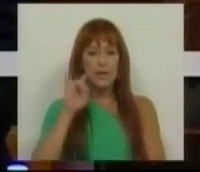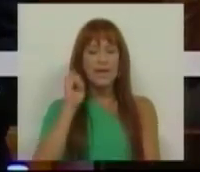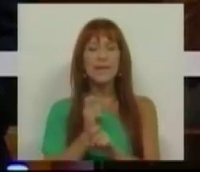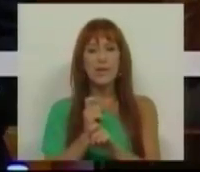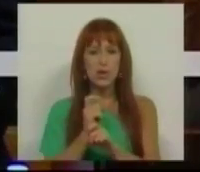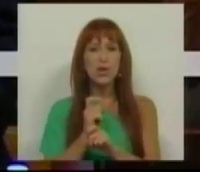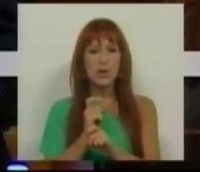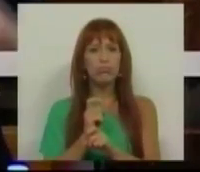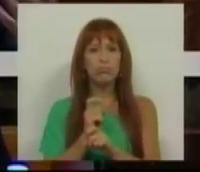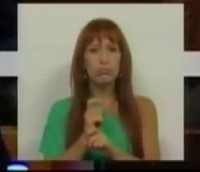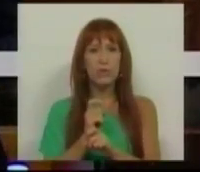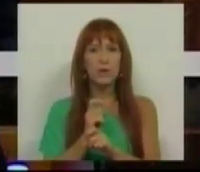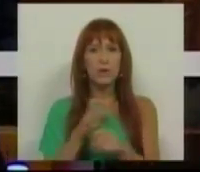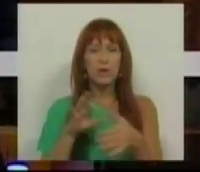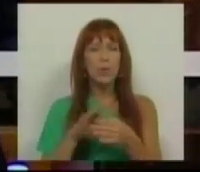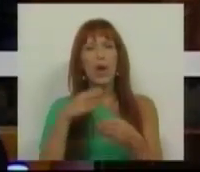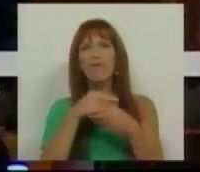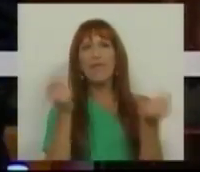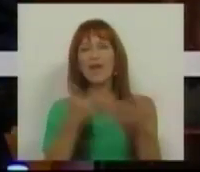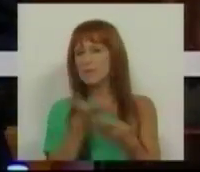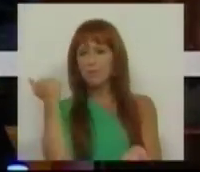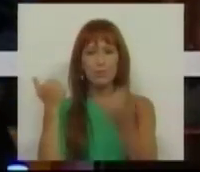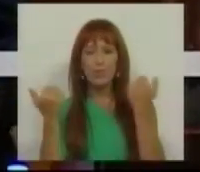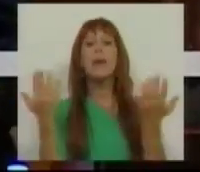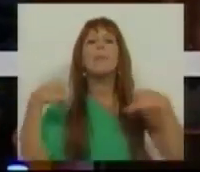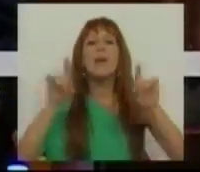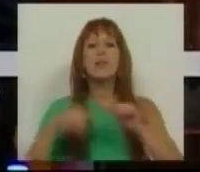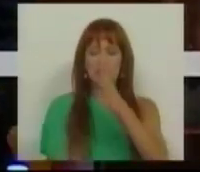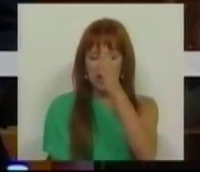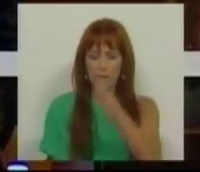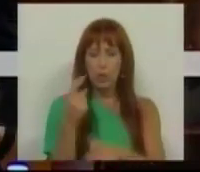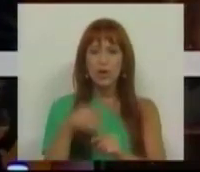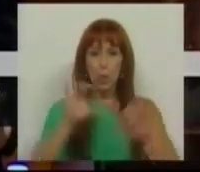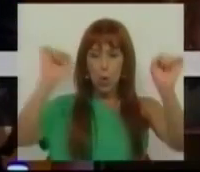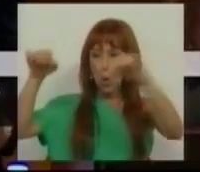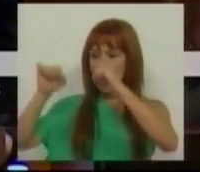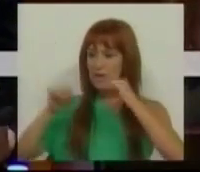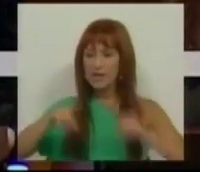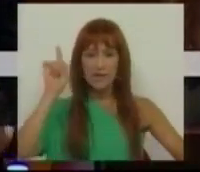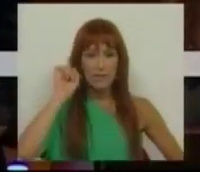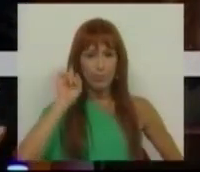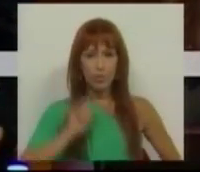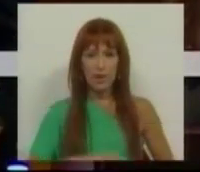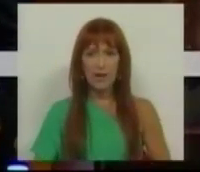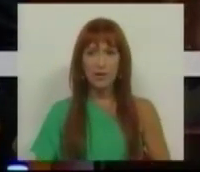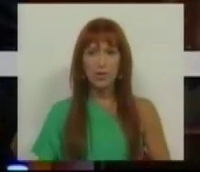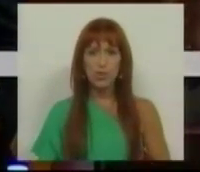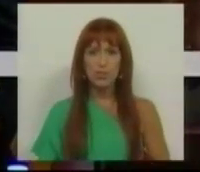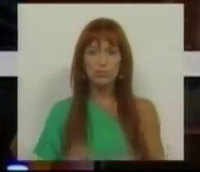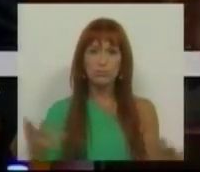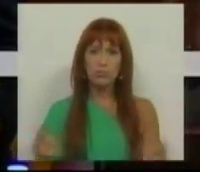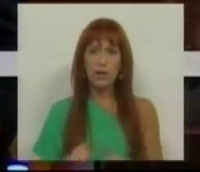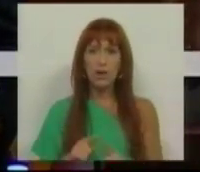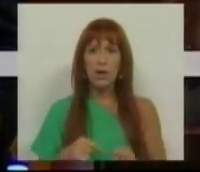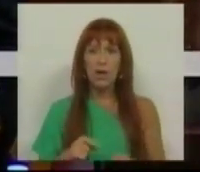exige o desfazer de fantasmas, mas também a criação de consensos importantes. E é